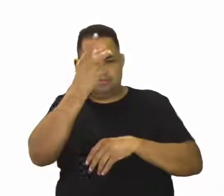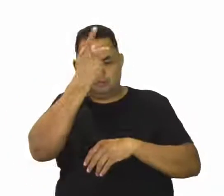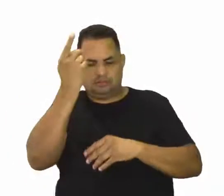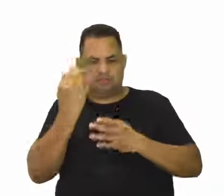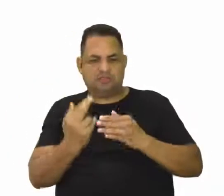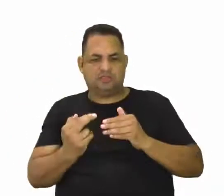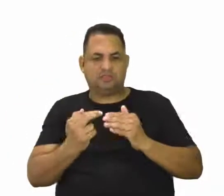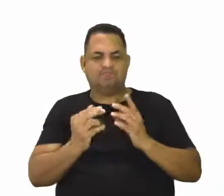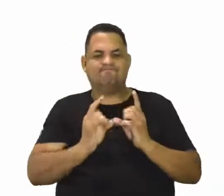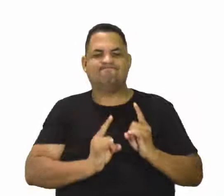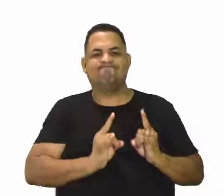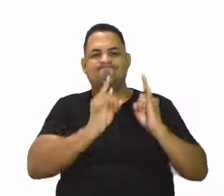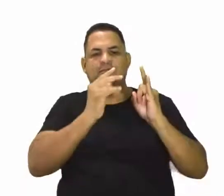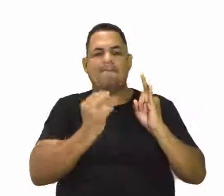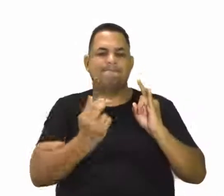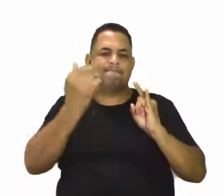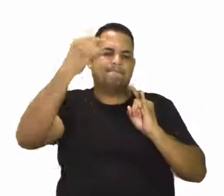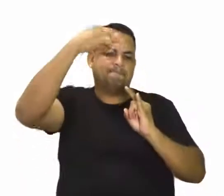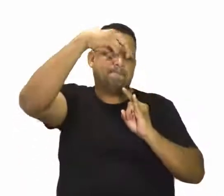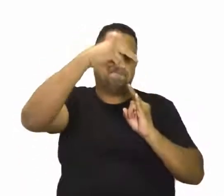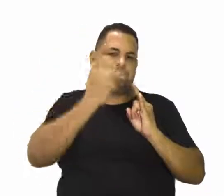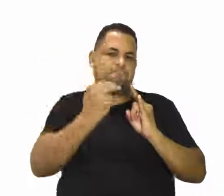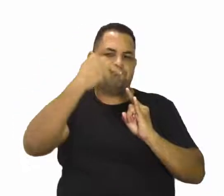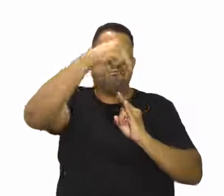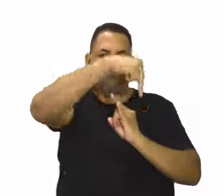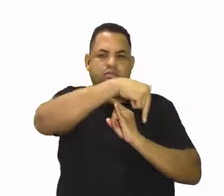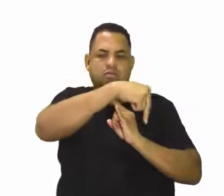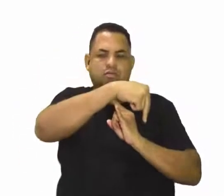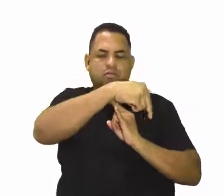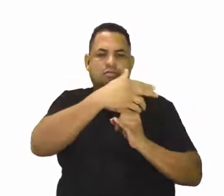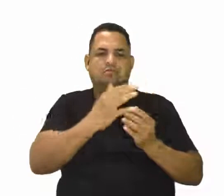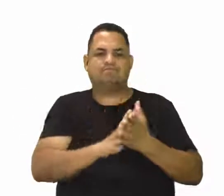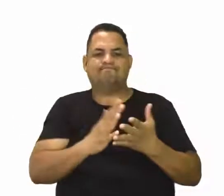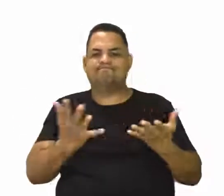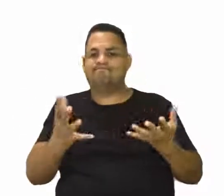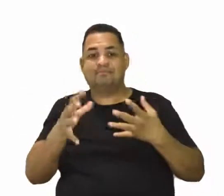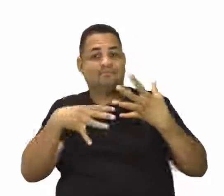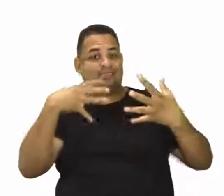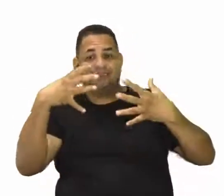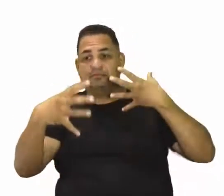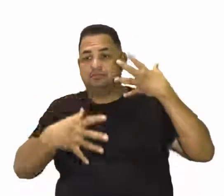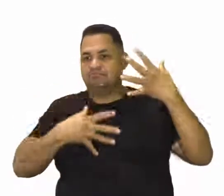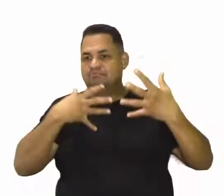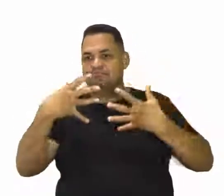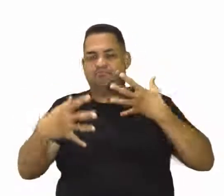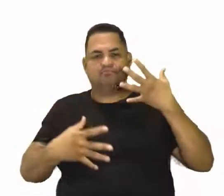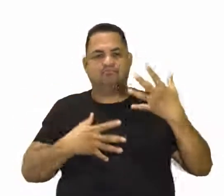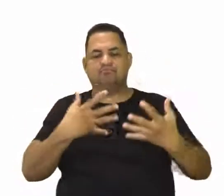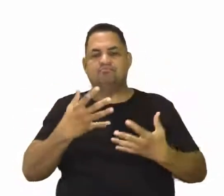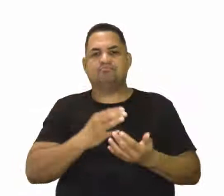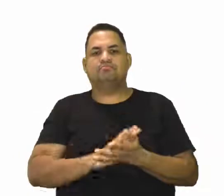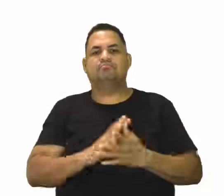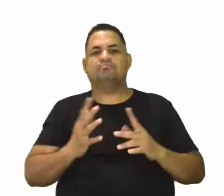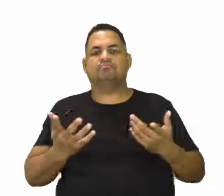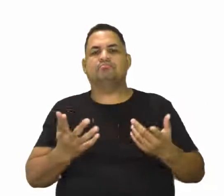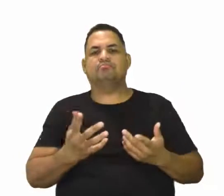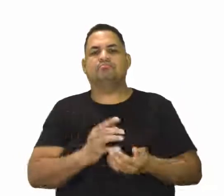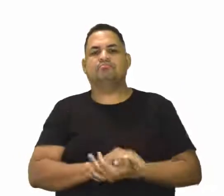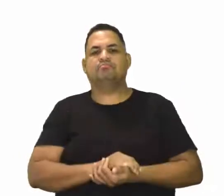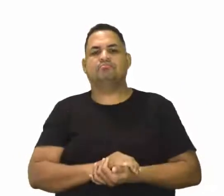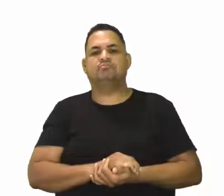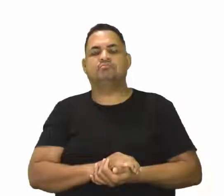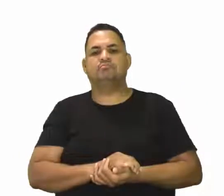pulando você envia a nossa foi o desespero Total 1 e somente quem